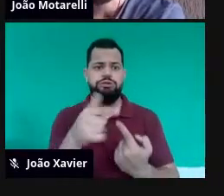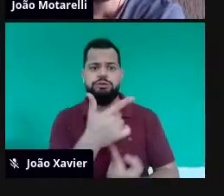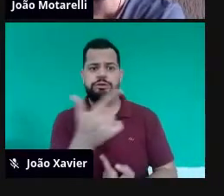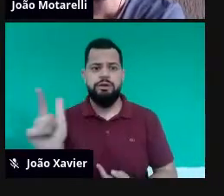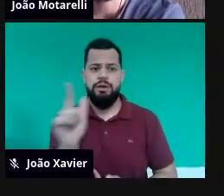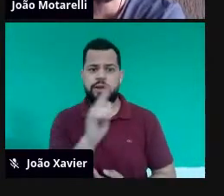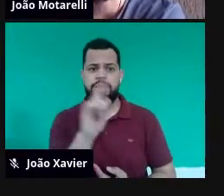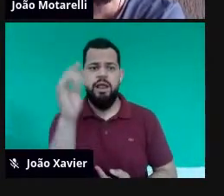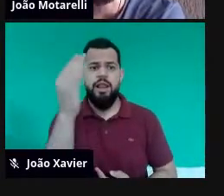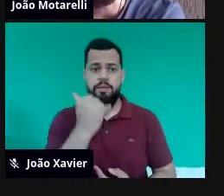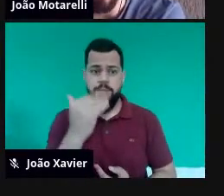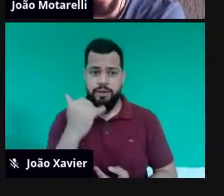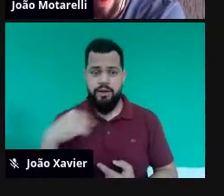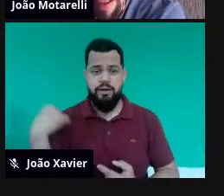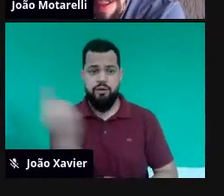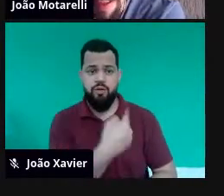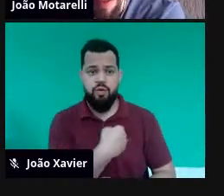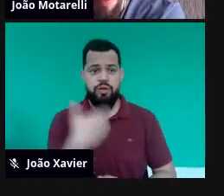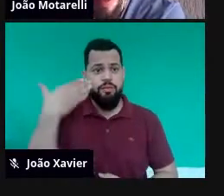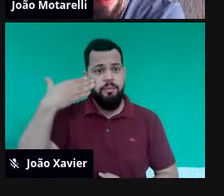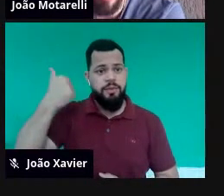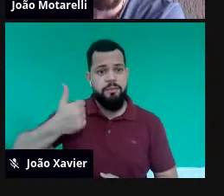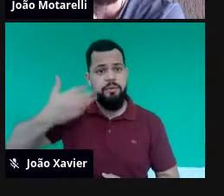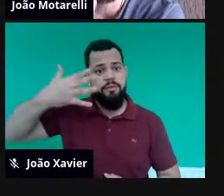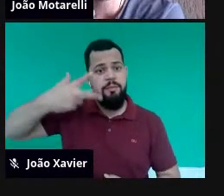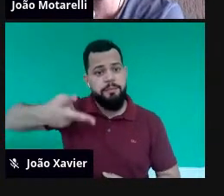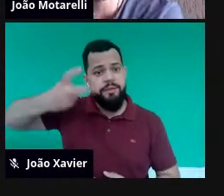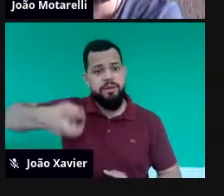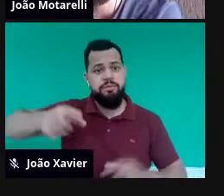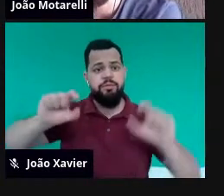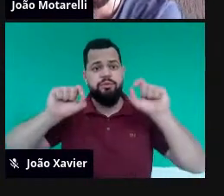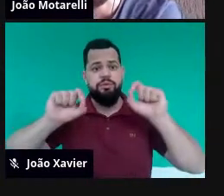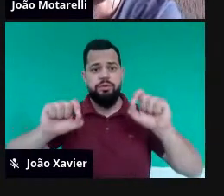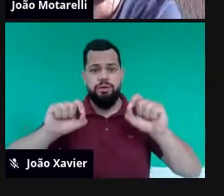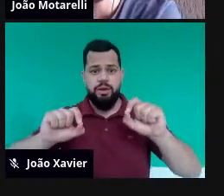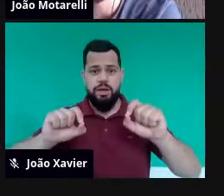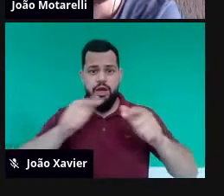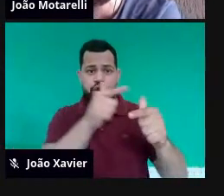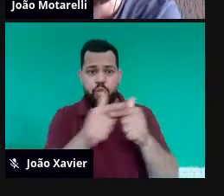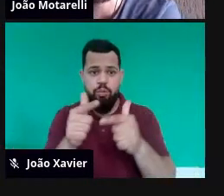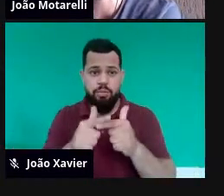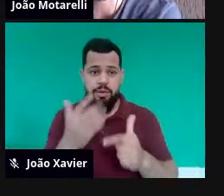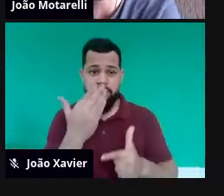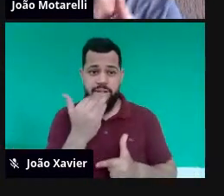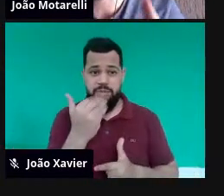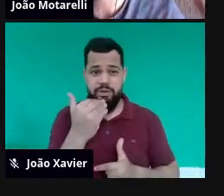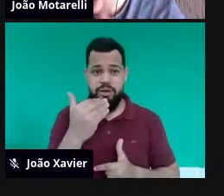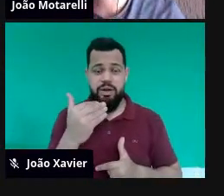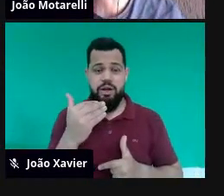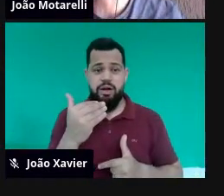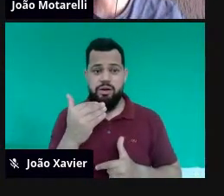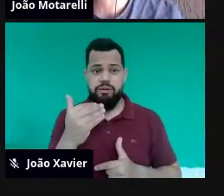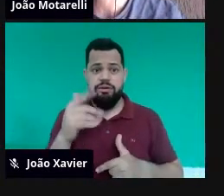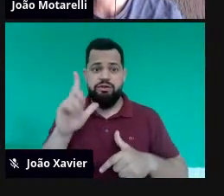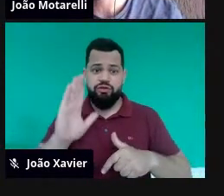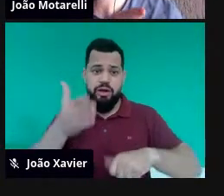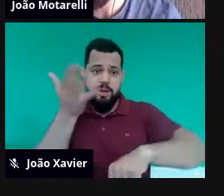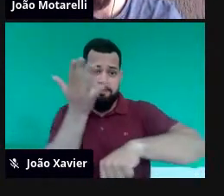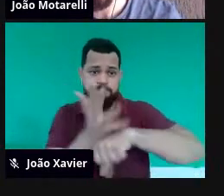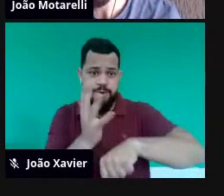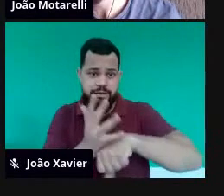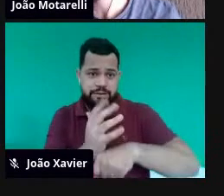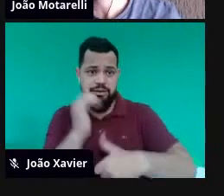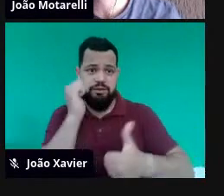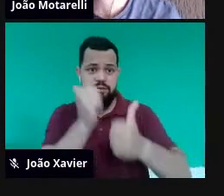alimentares, a gente vê que a prevalência, né, de transtornos alimentares em indivíduos que têm a prática esportiva